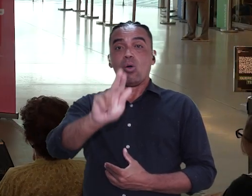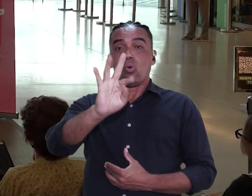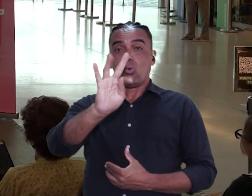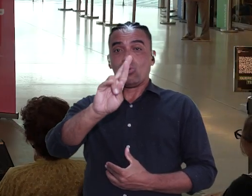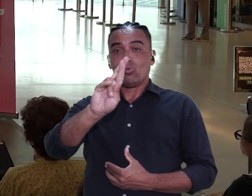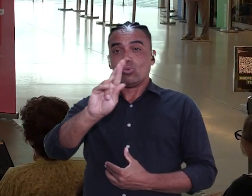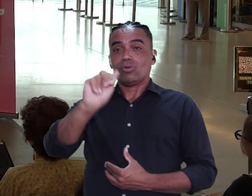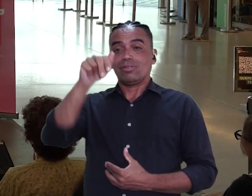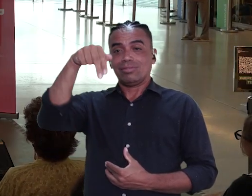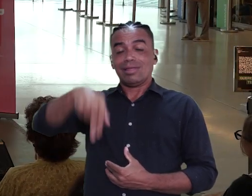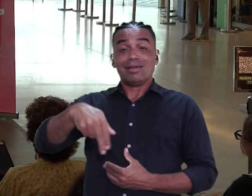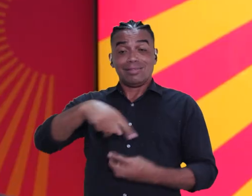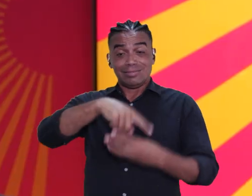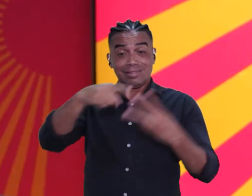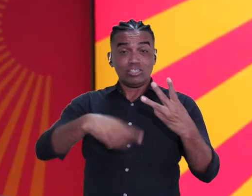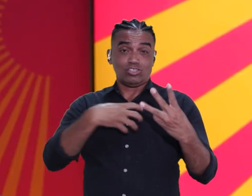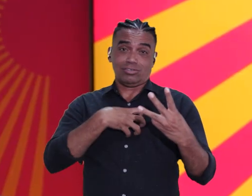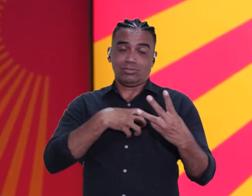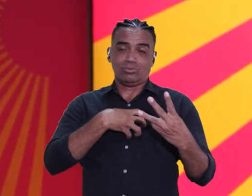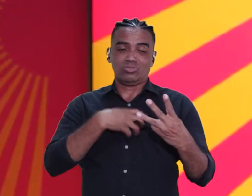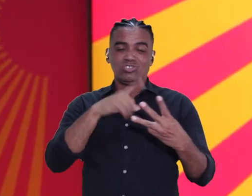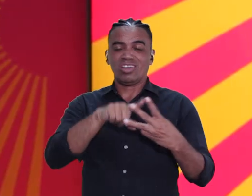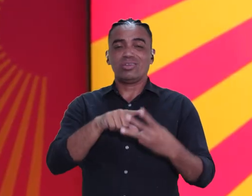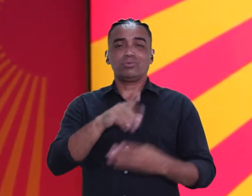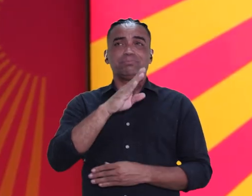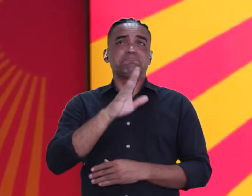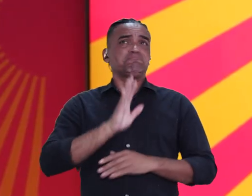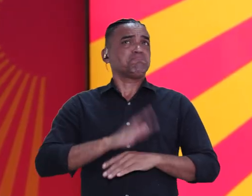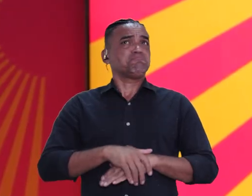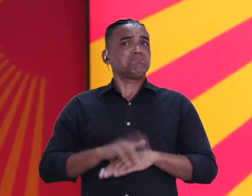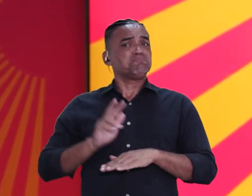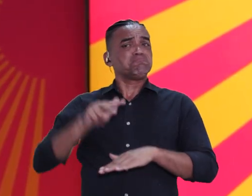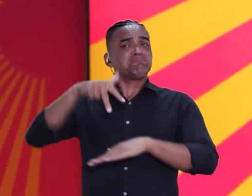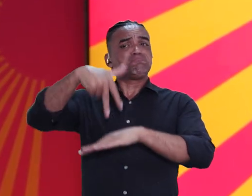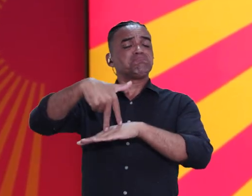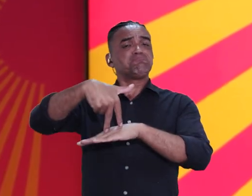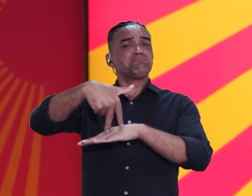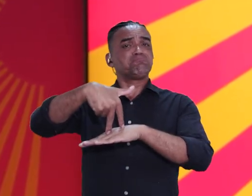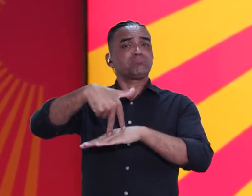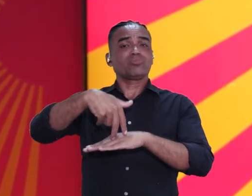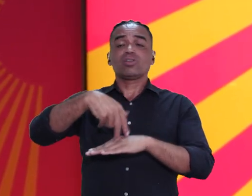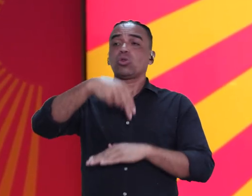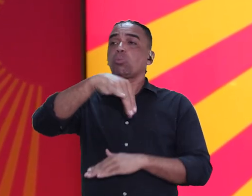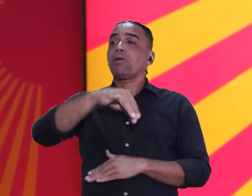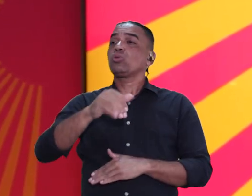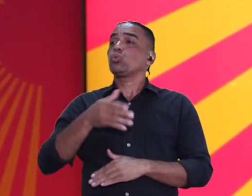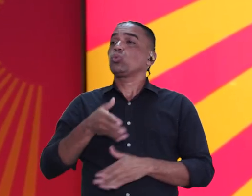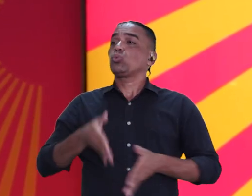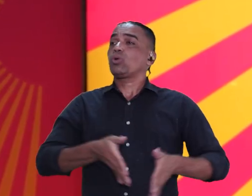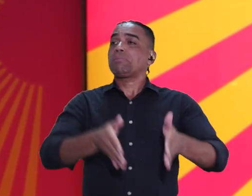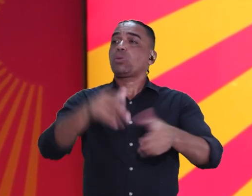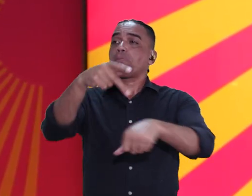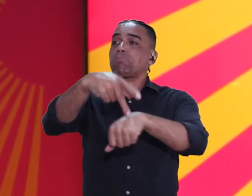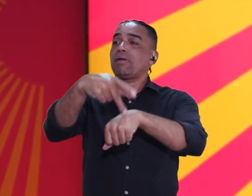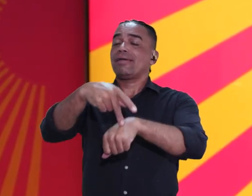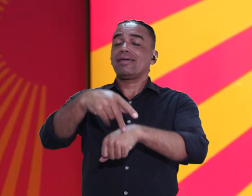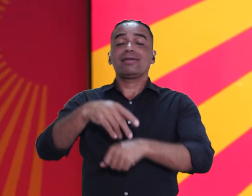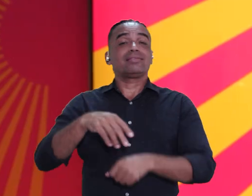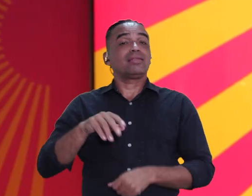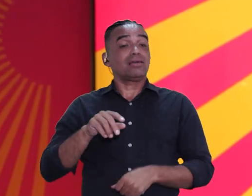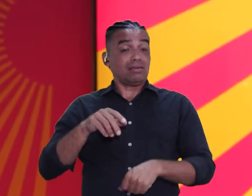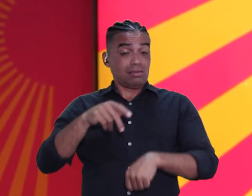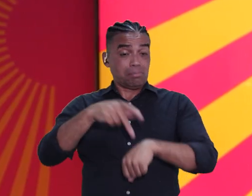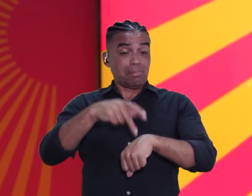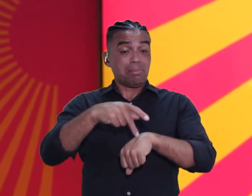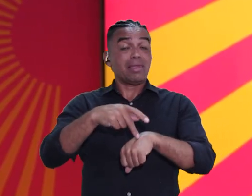dizer uma poesia. Uma forma fria, que seria mais ou menos: no meio do caminho tinha uma pedra no meio do caminho, tinha